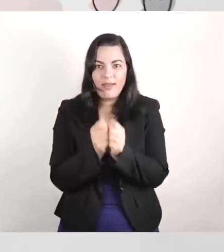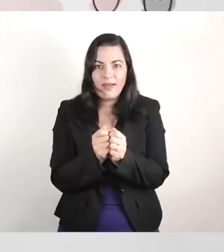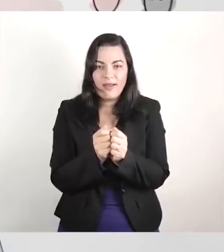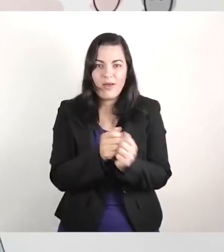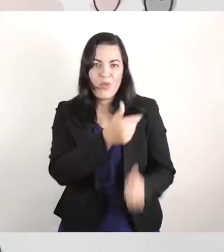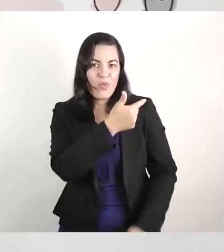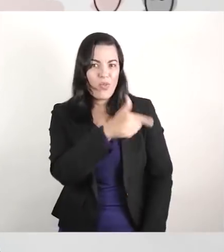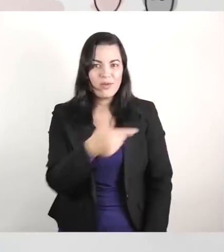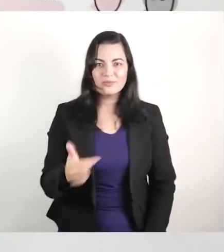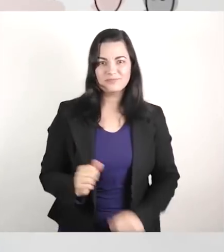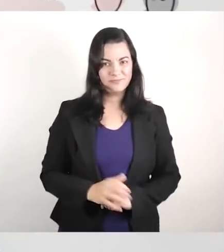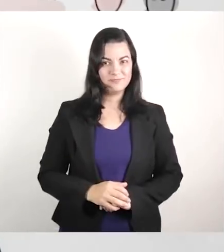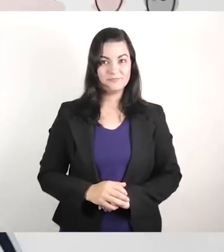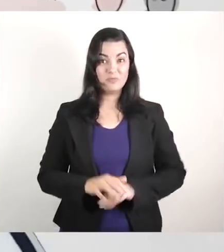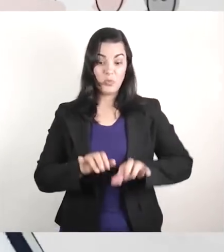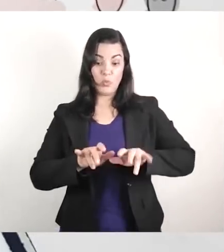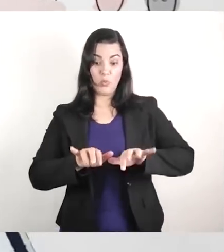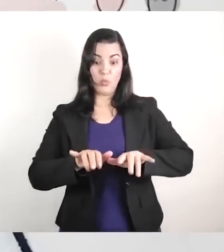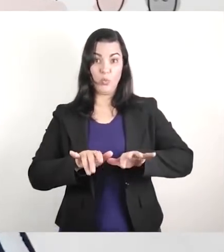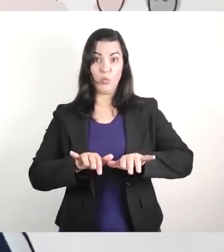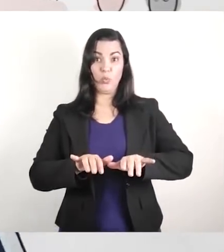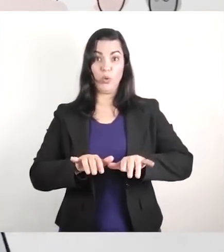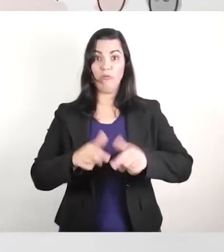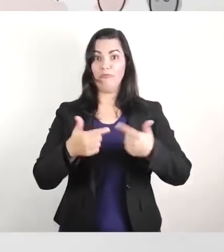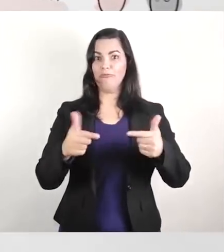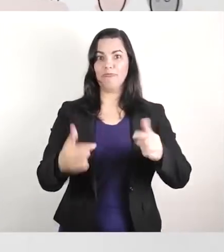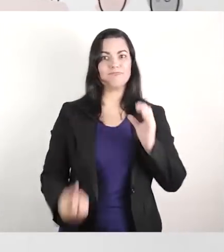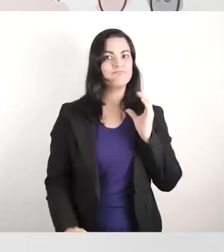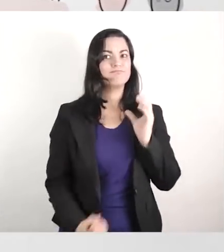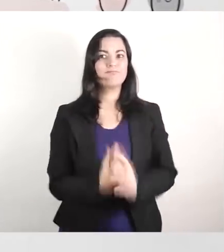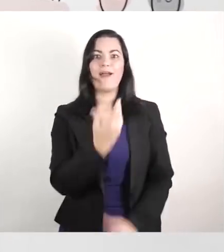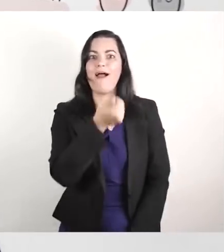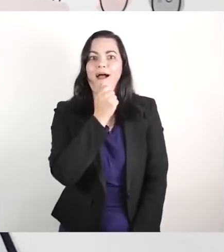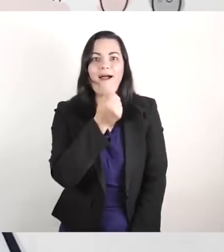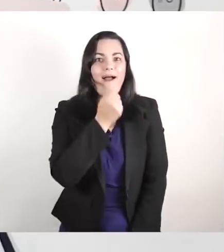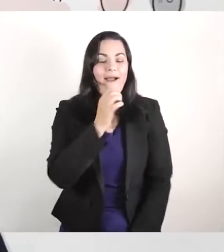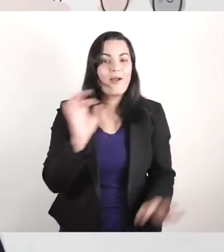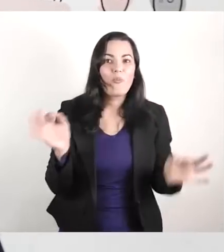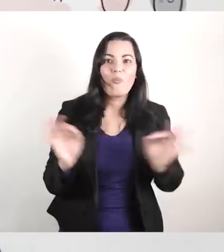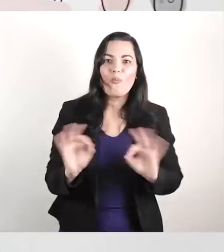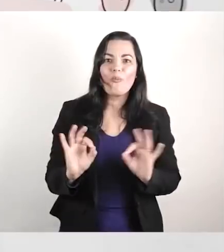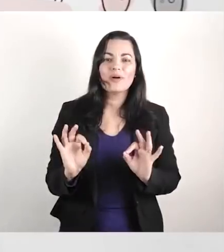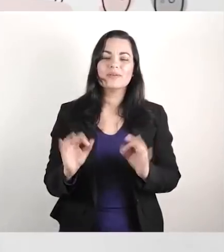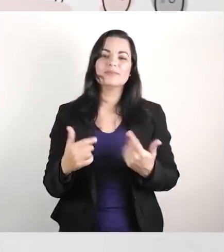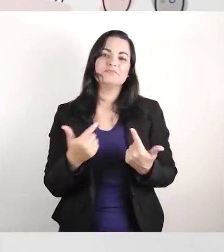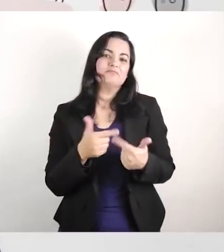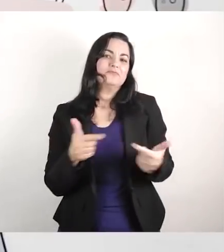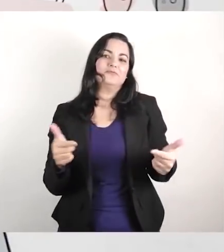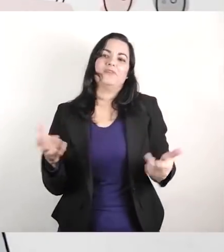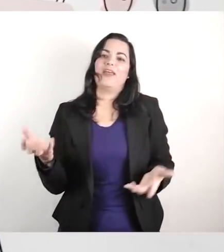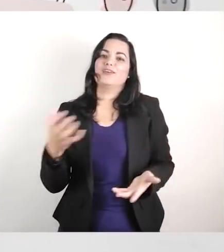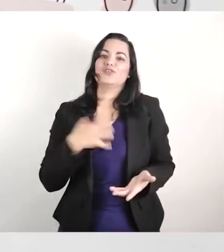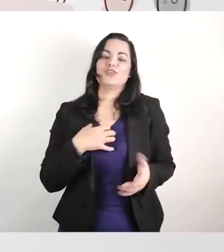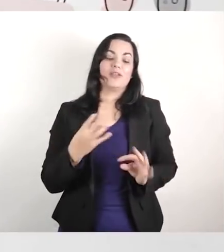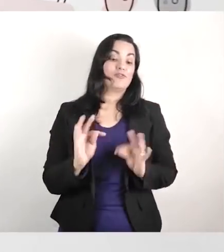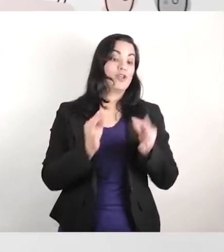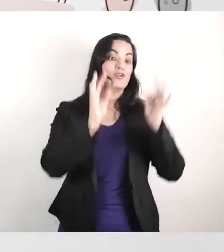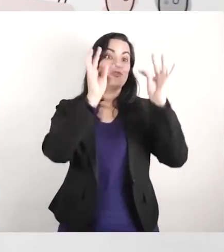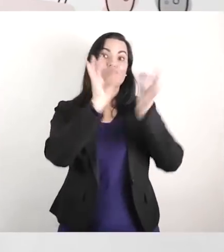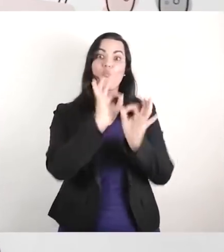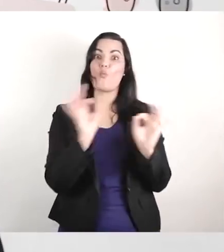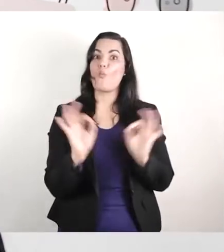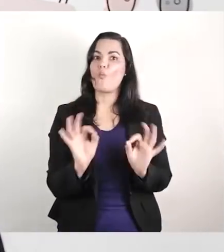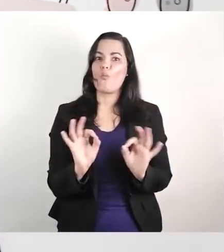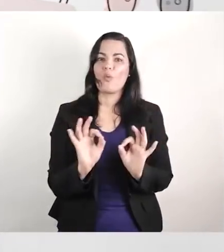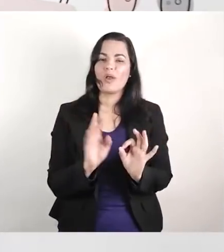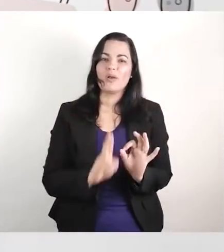móvel. Computador, então, nem pensar. Então, você não tem nenhuma outra forma